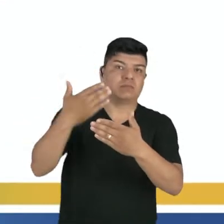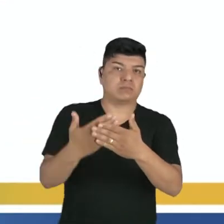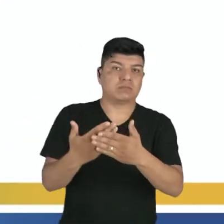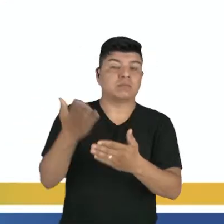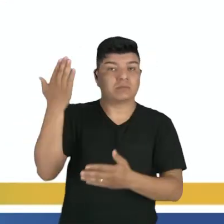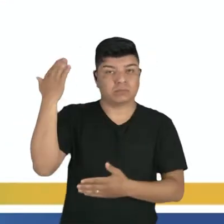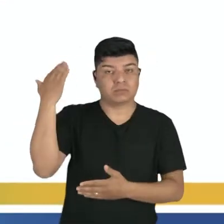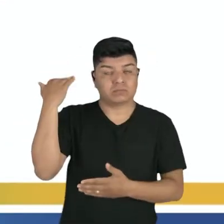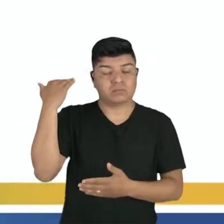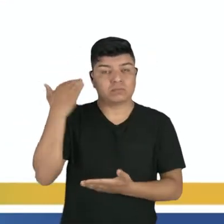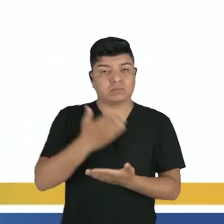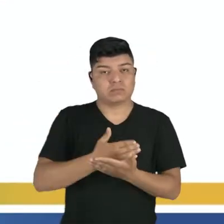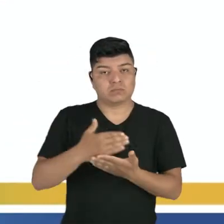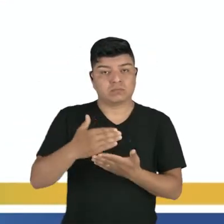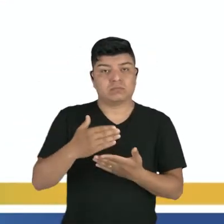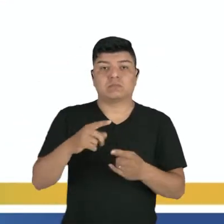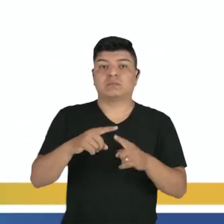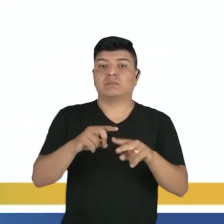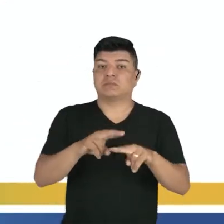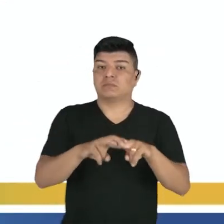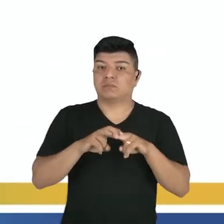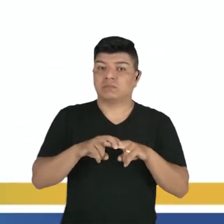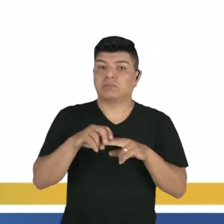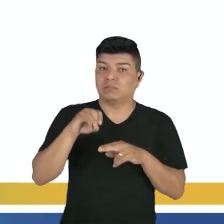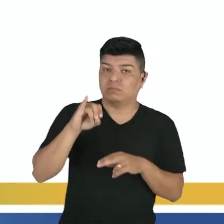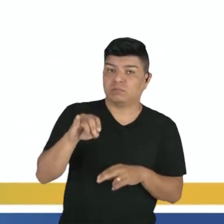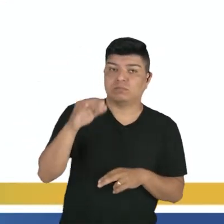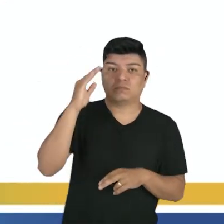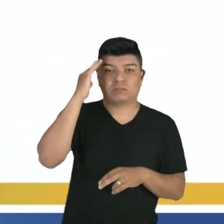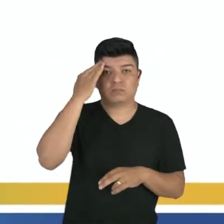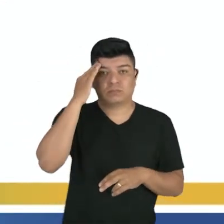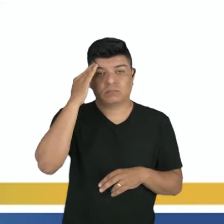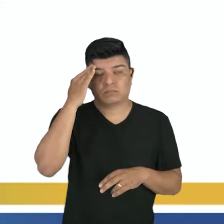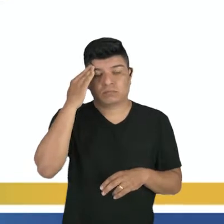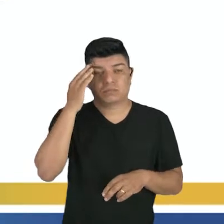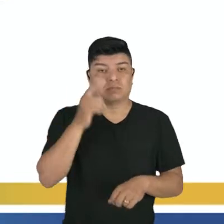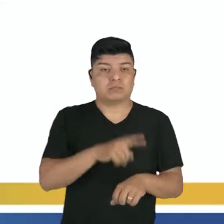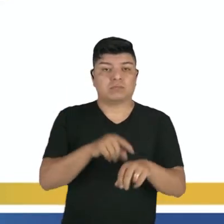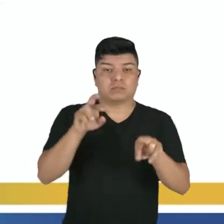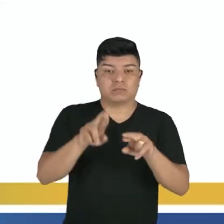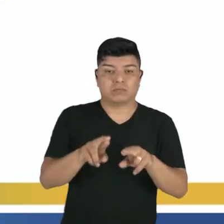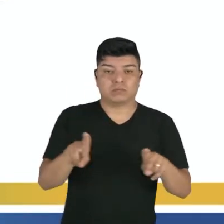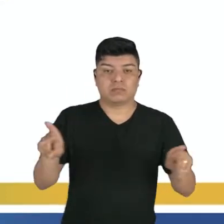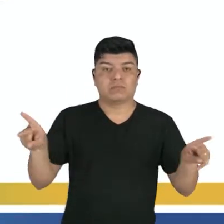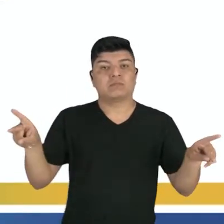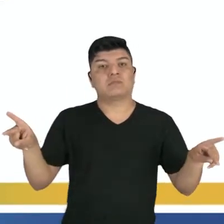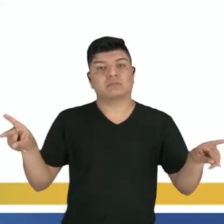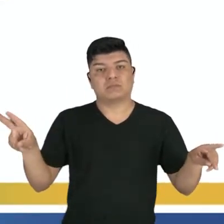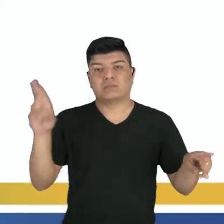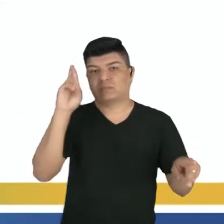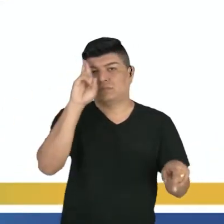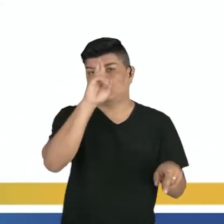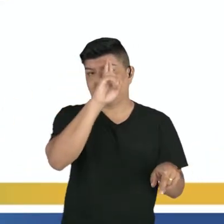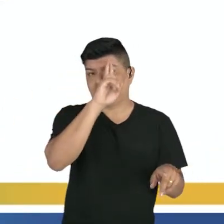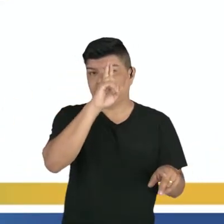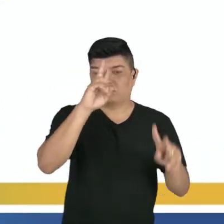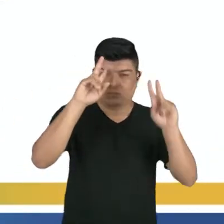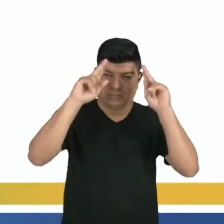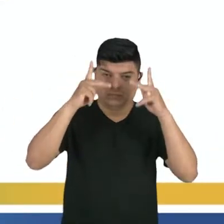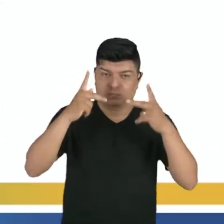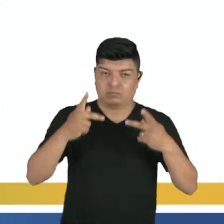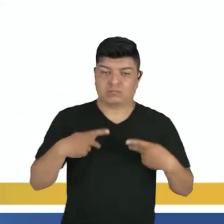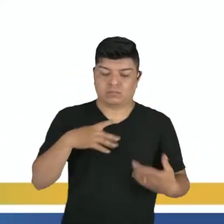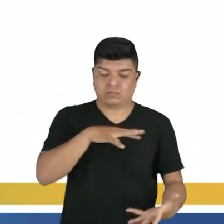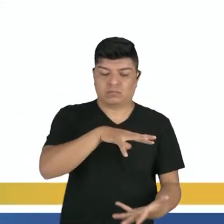no passado. E se nós levarmos em consideração momentos diferenciados da história da